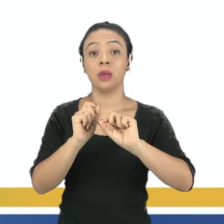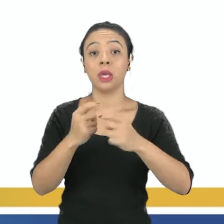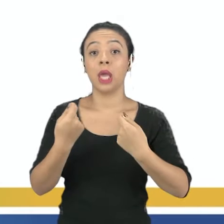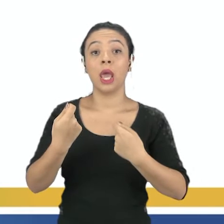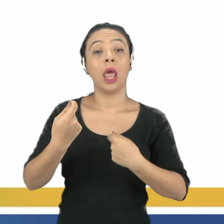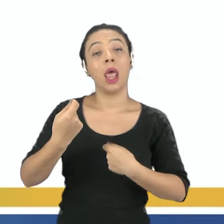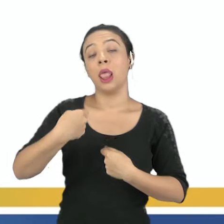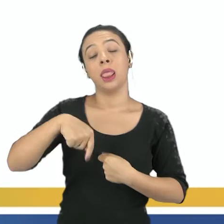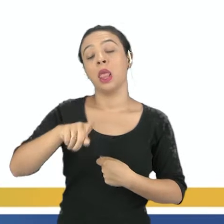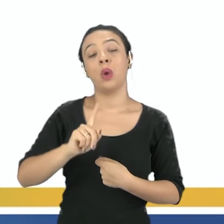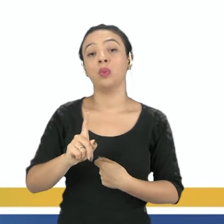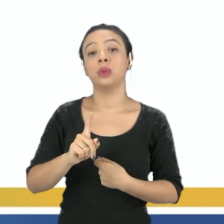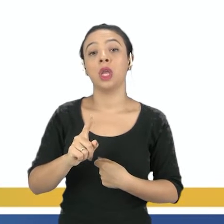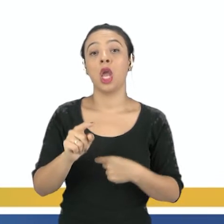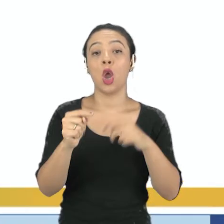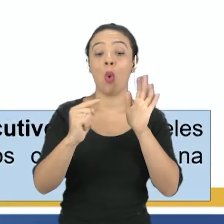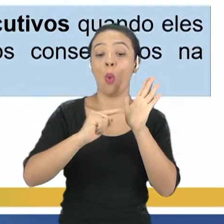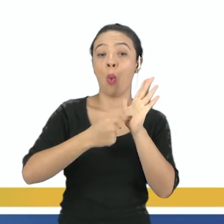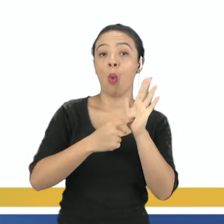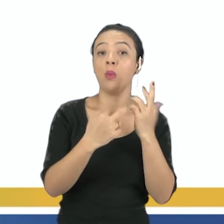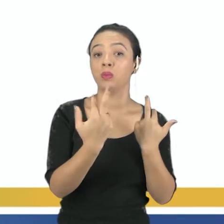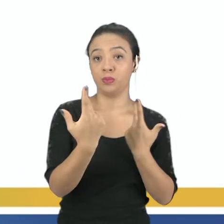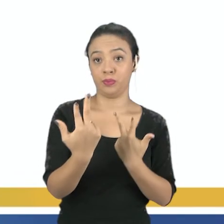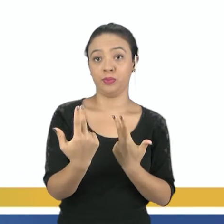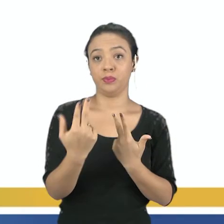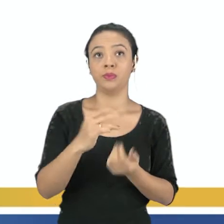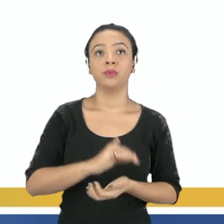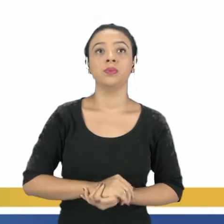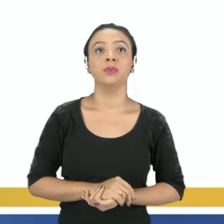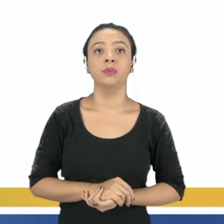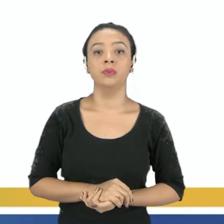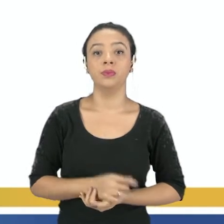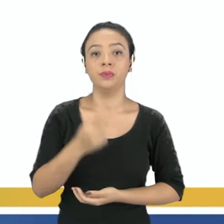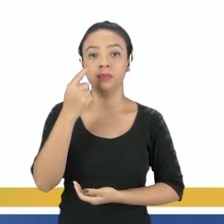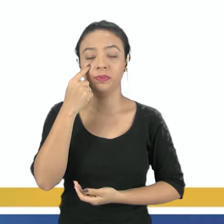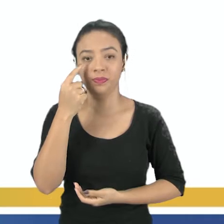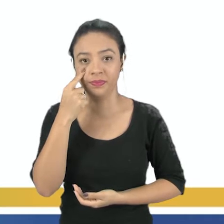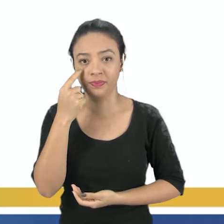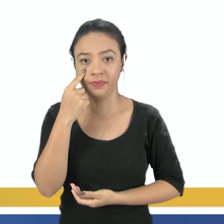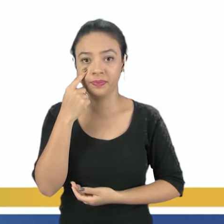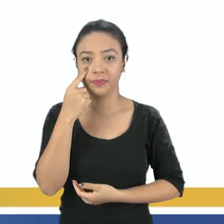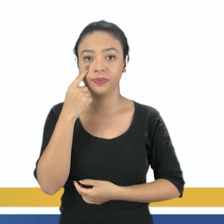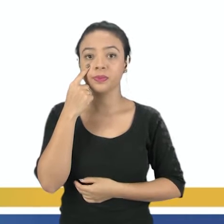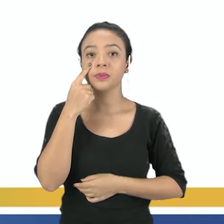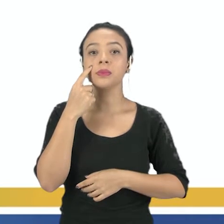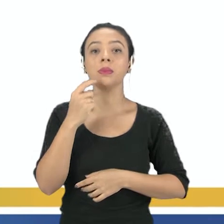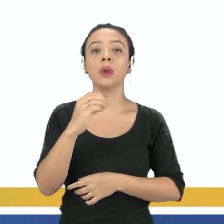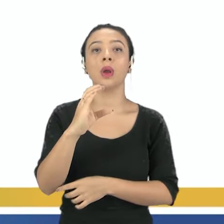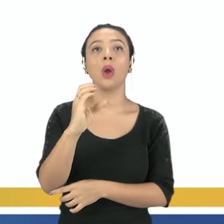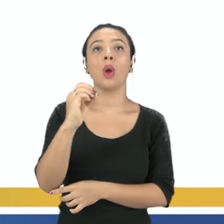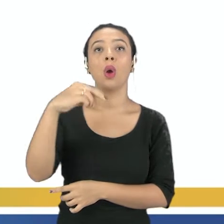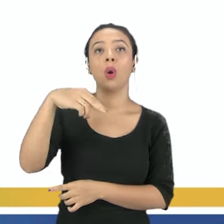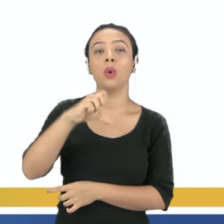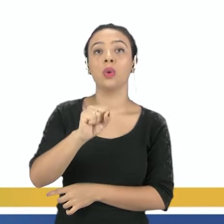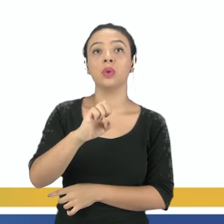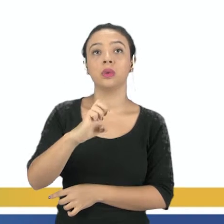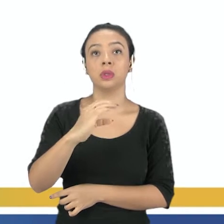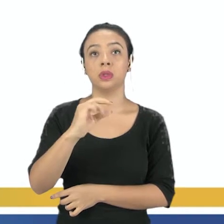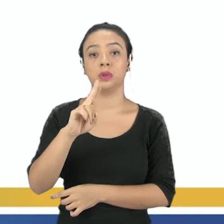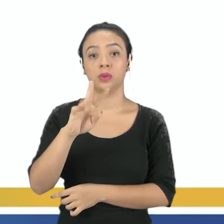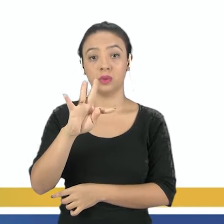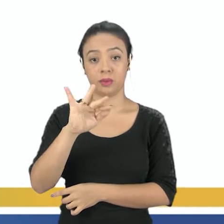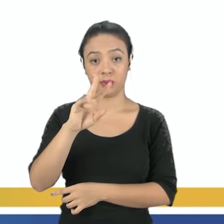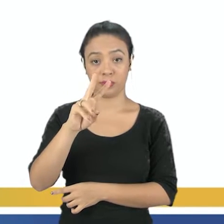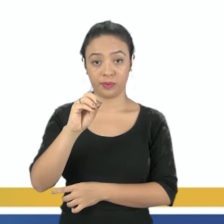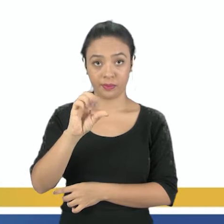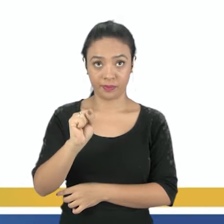possui nenhum ponto em comum então vamos ver o que que são segmentos consecutivos né Nós dizemos que